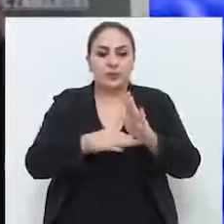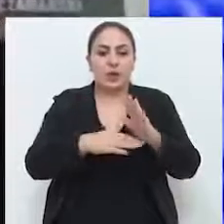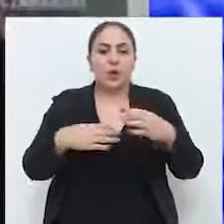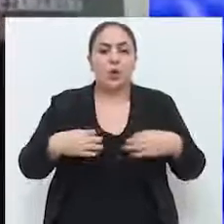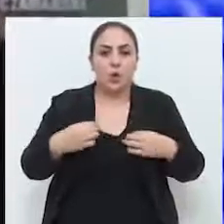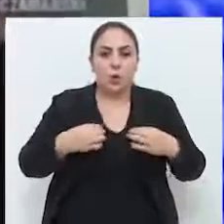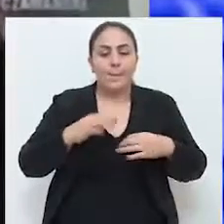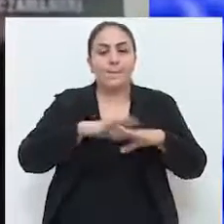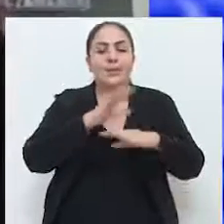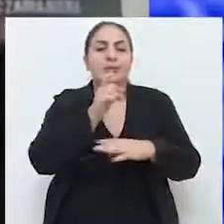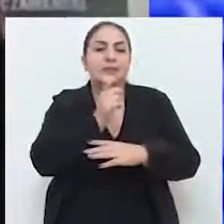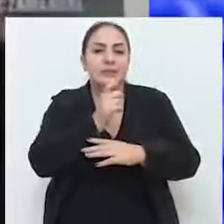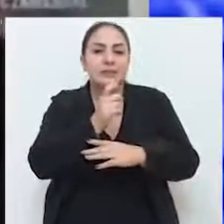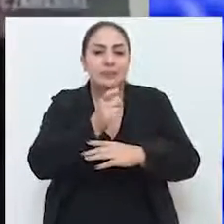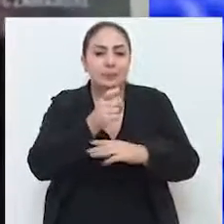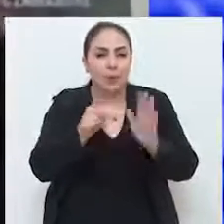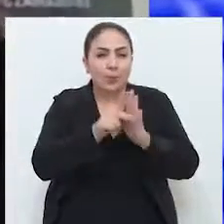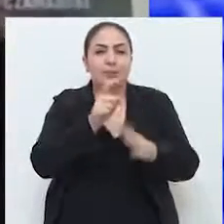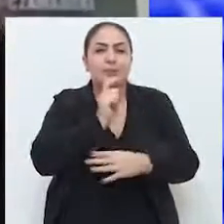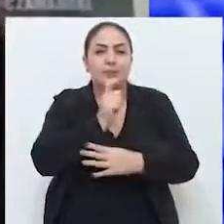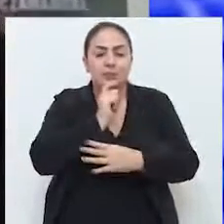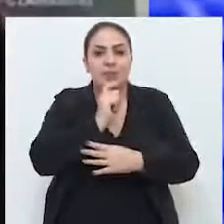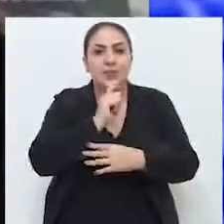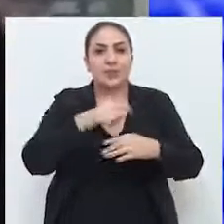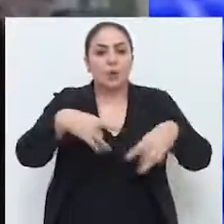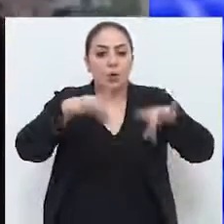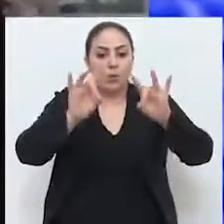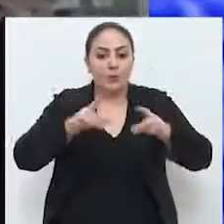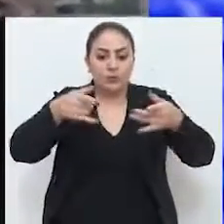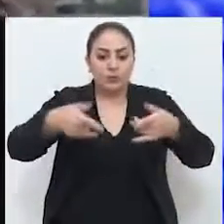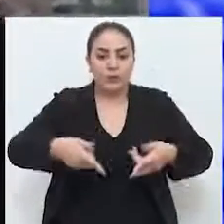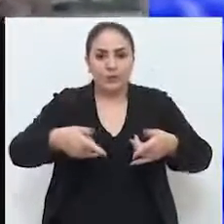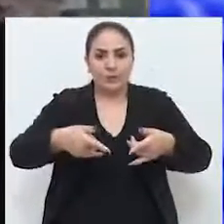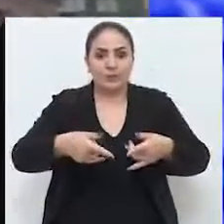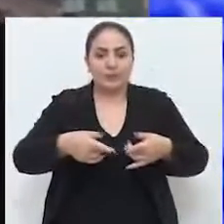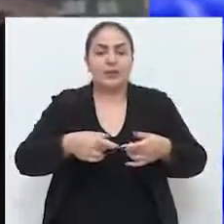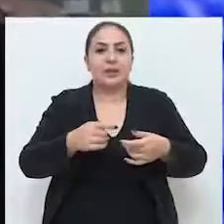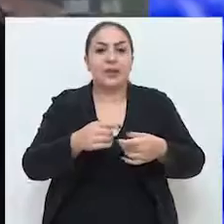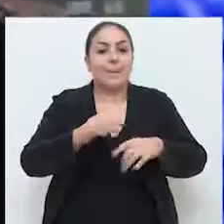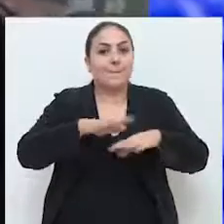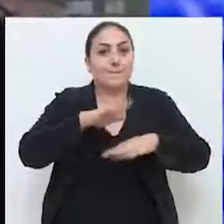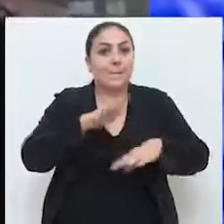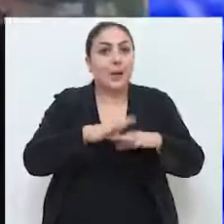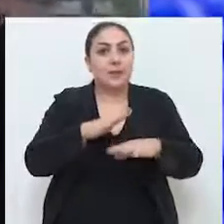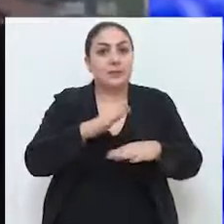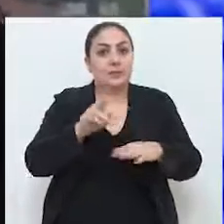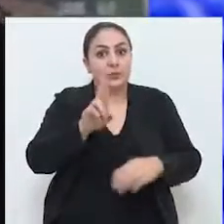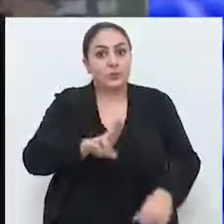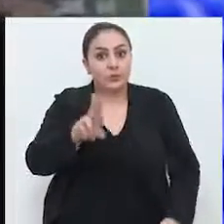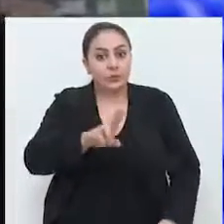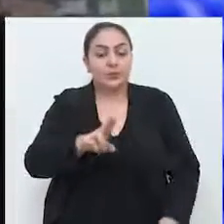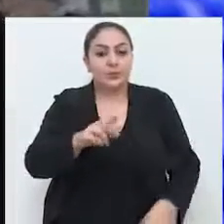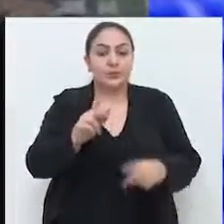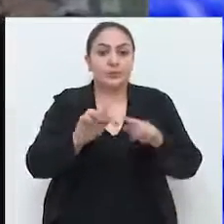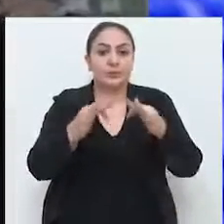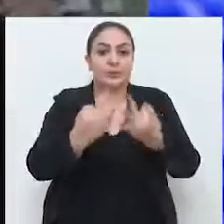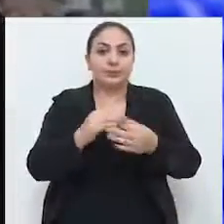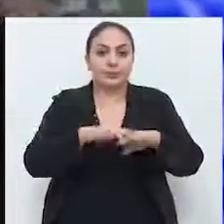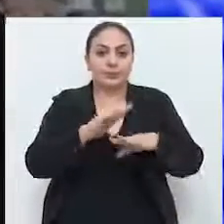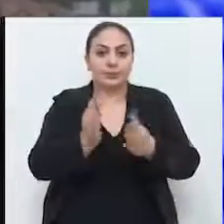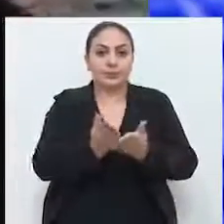que são as roupas mais quentes, as roupas de inverno e os cobertores, que é a maior procura das famílias